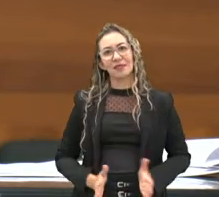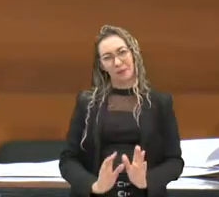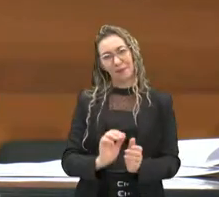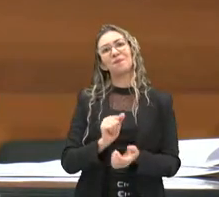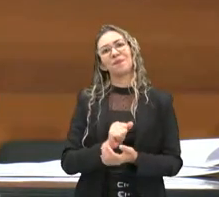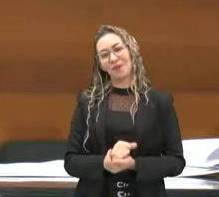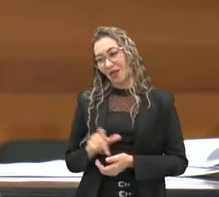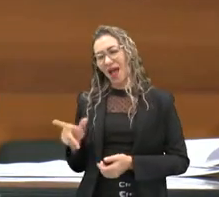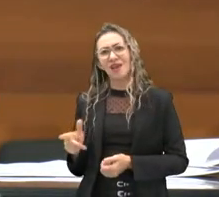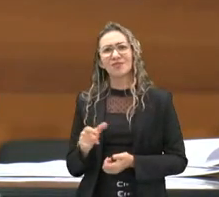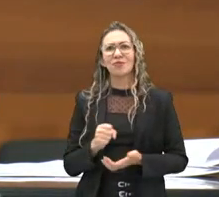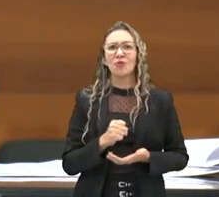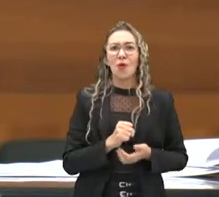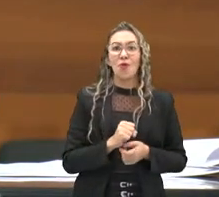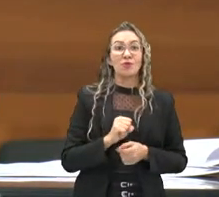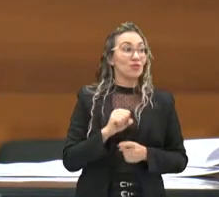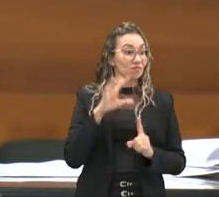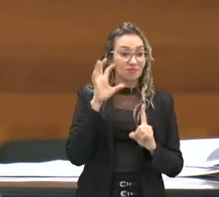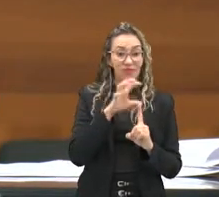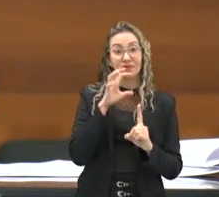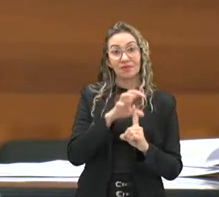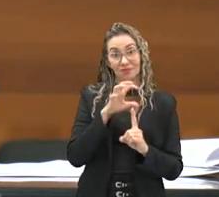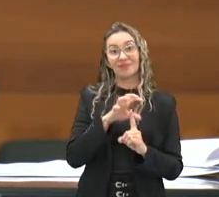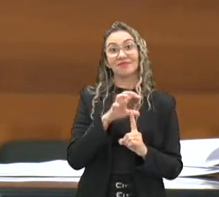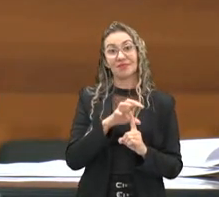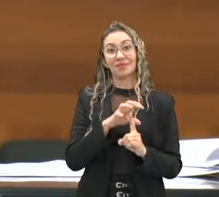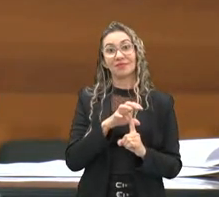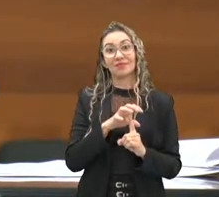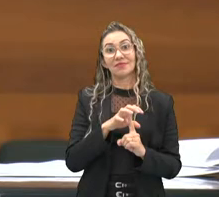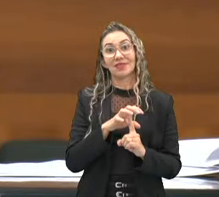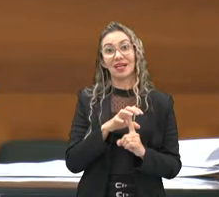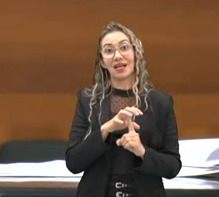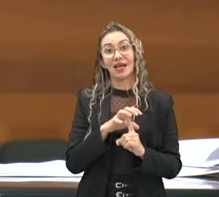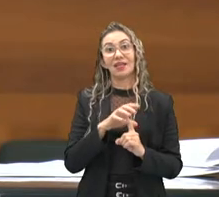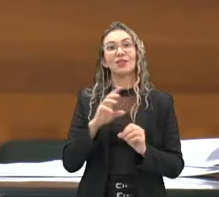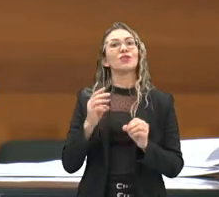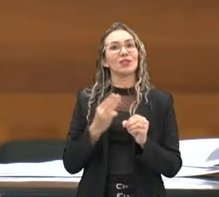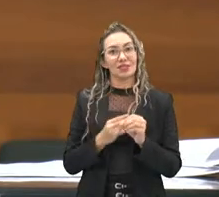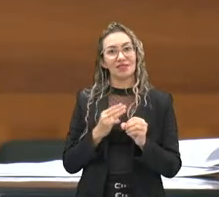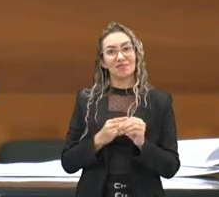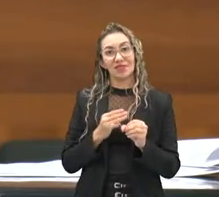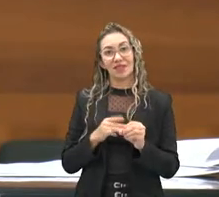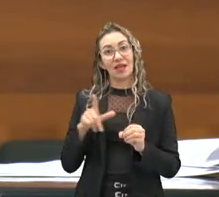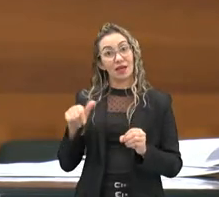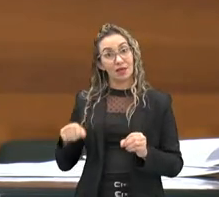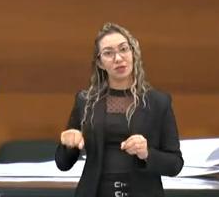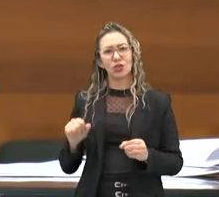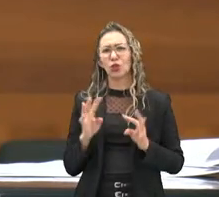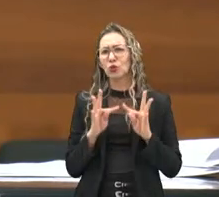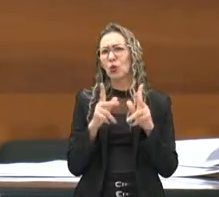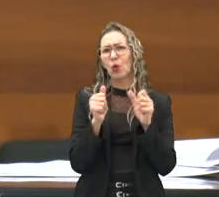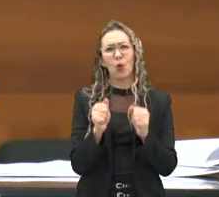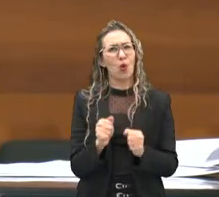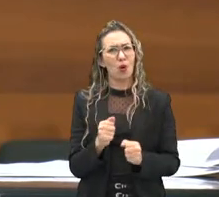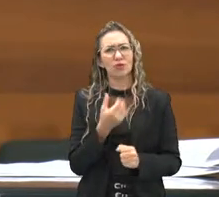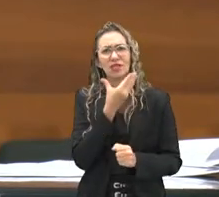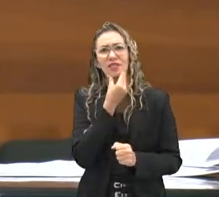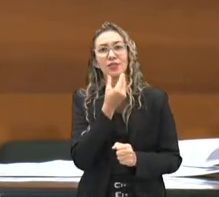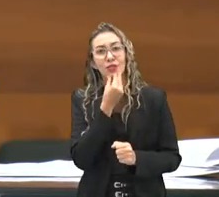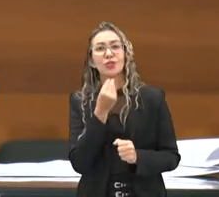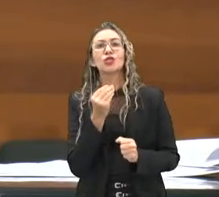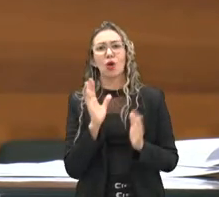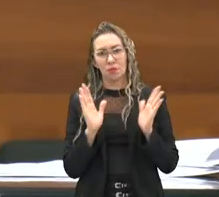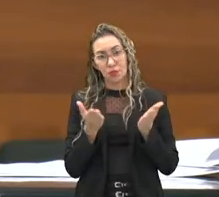que a eternidade os protege nos seus espíritos tutelares. Todos hoje já na